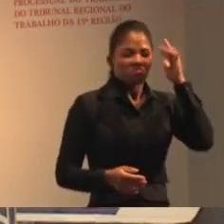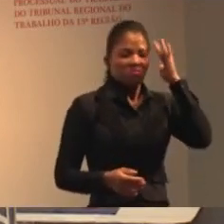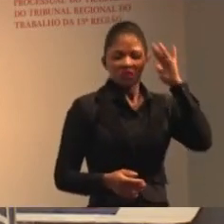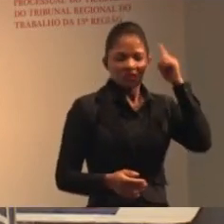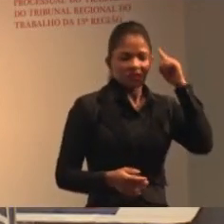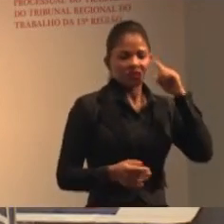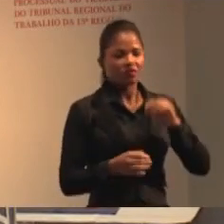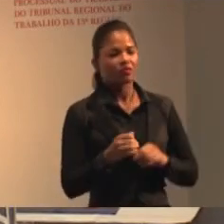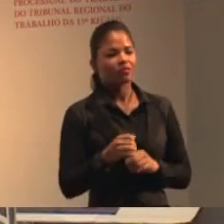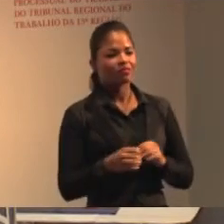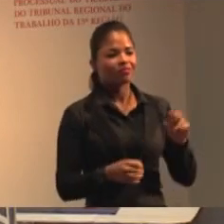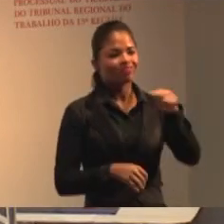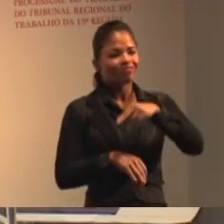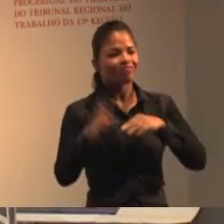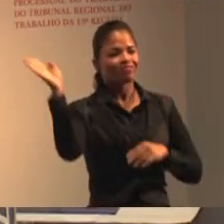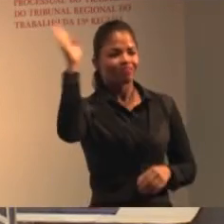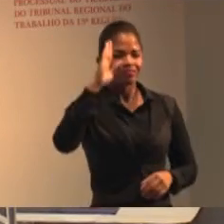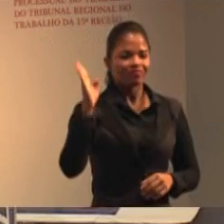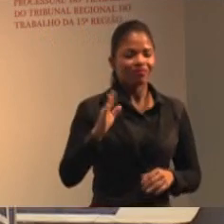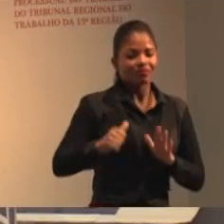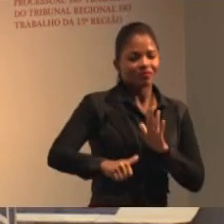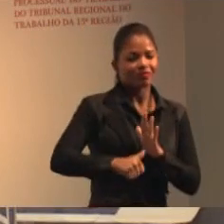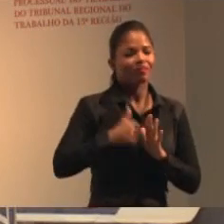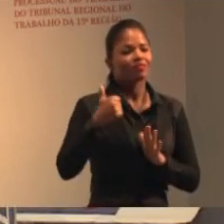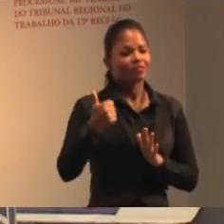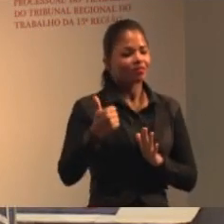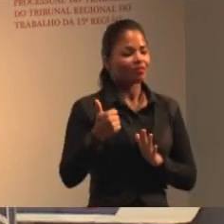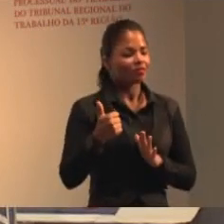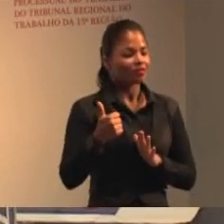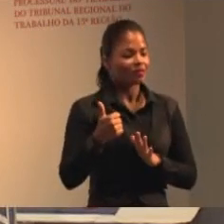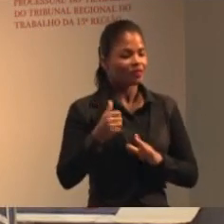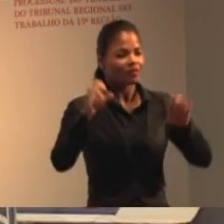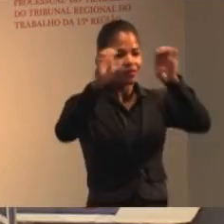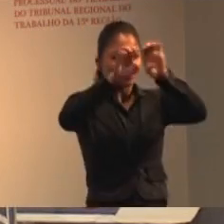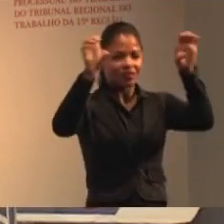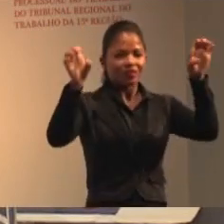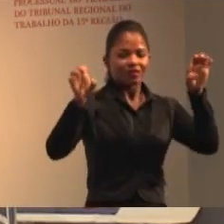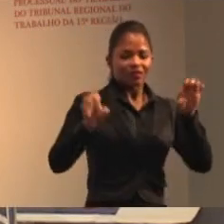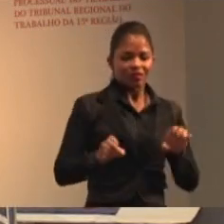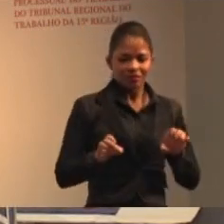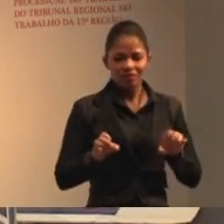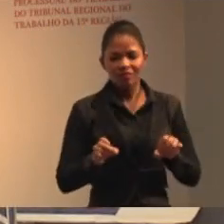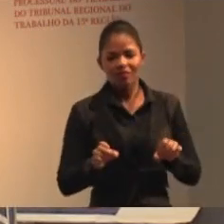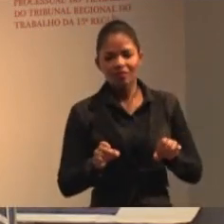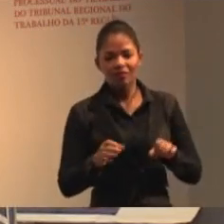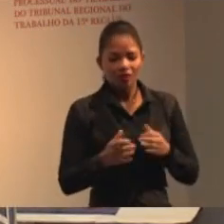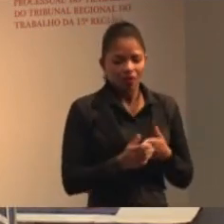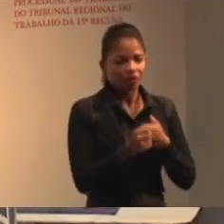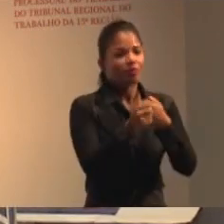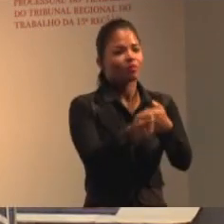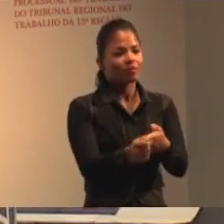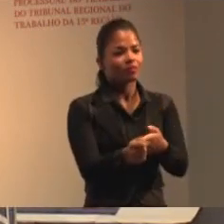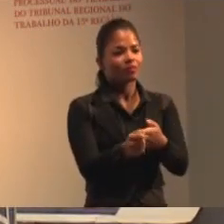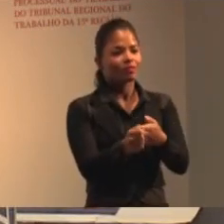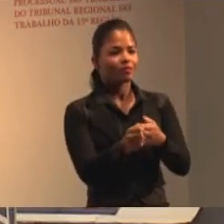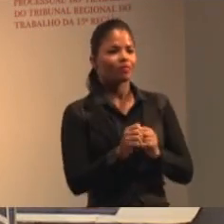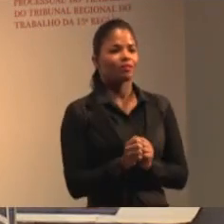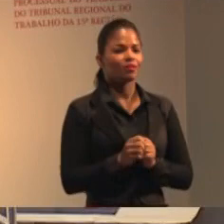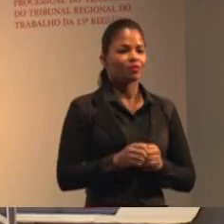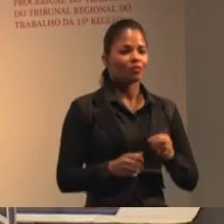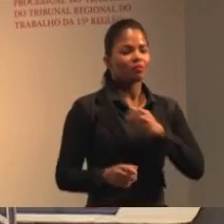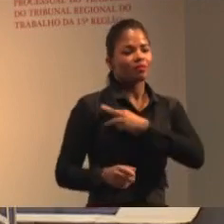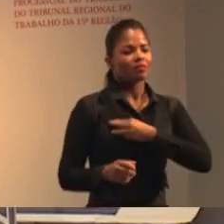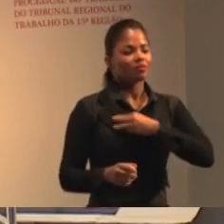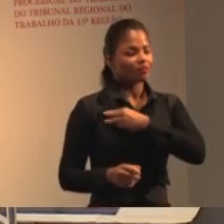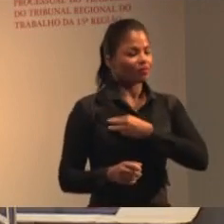curso nacional. Foi das primeiras a ter sistema de tutoria, acompanhamento realizado por